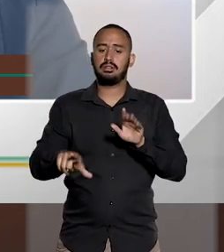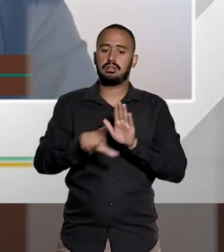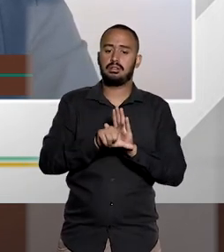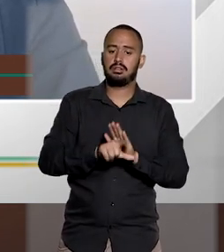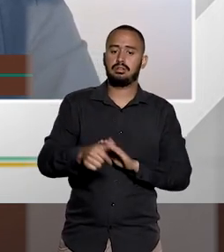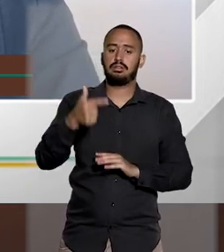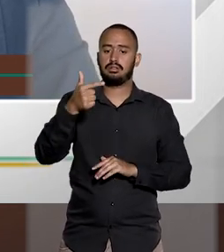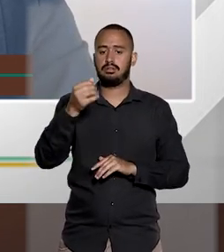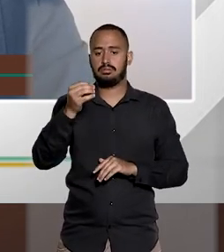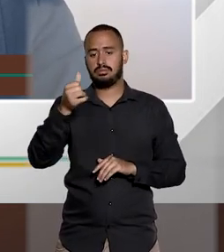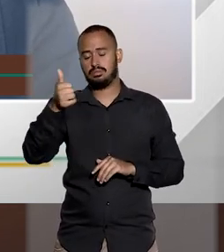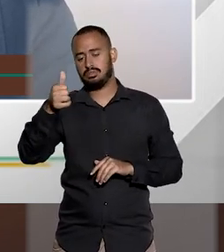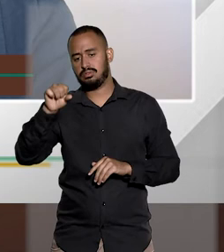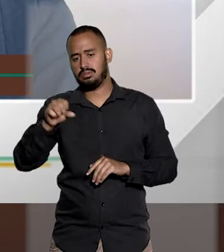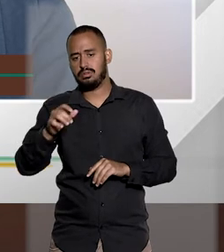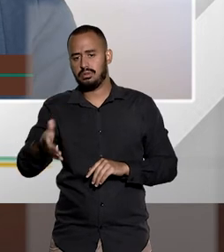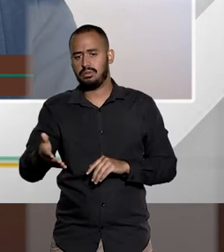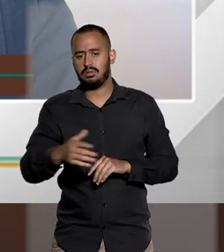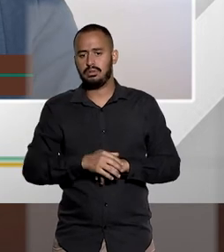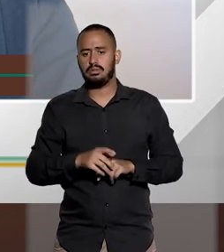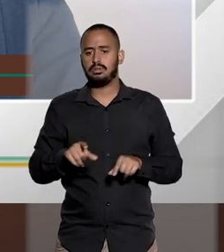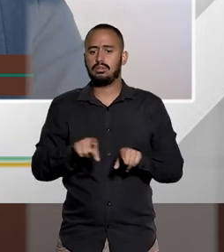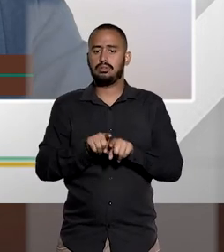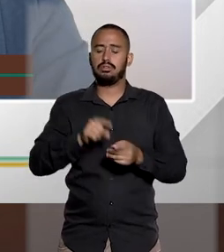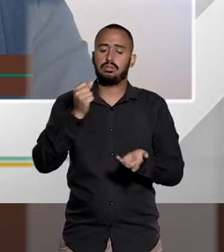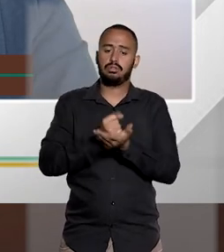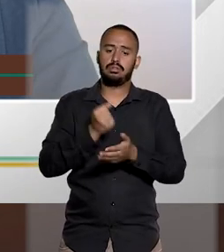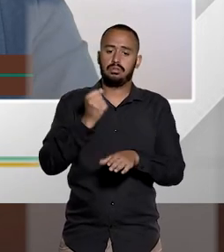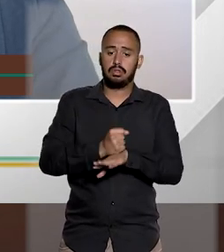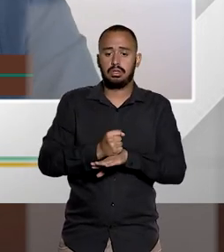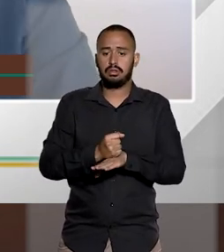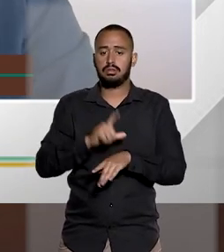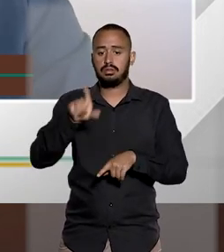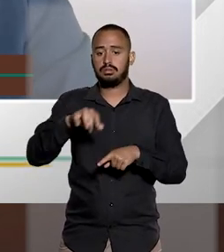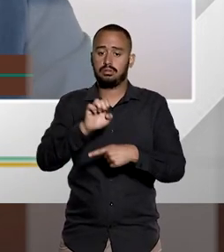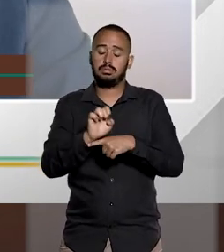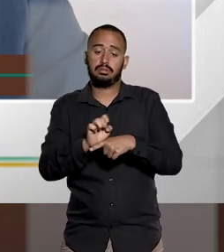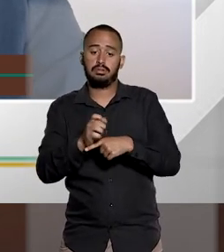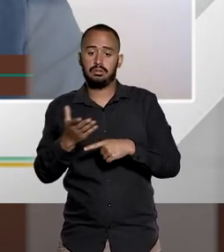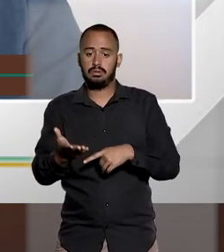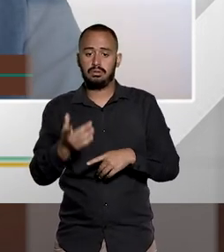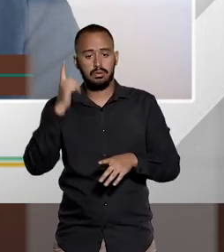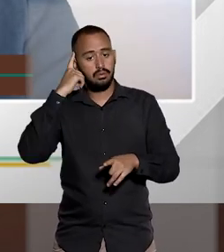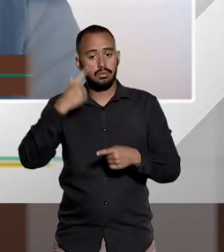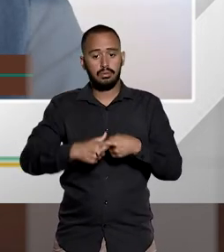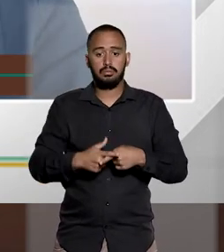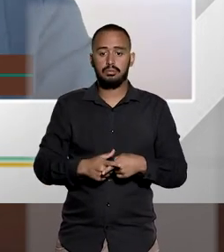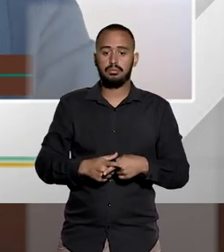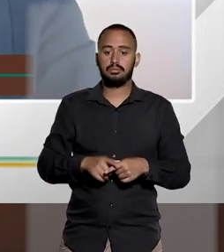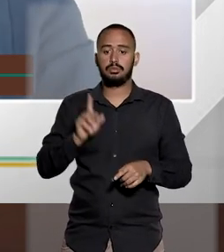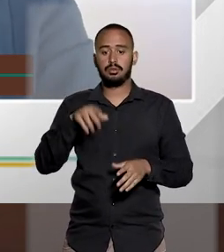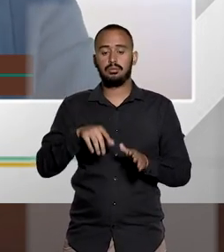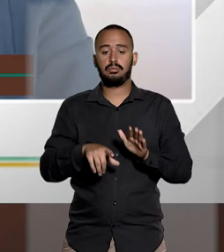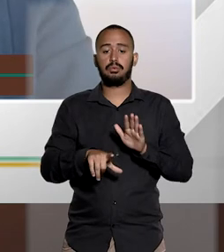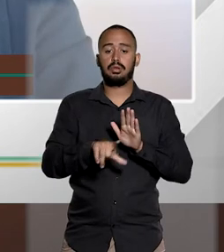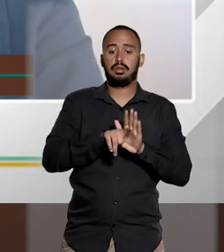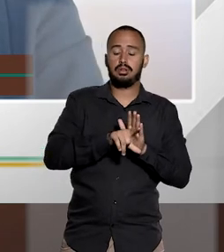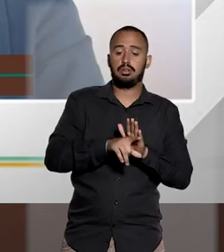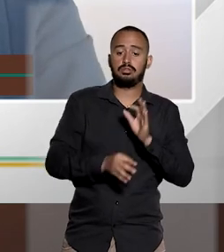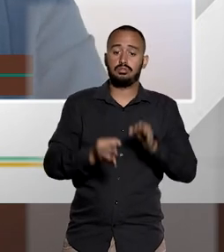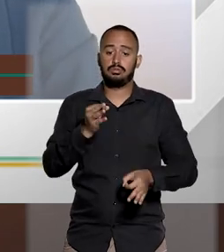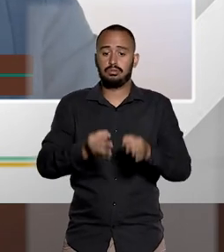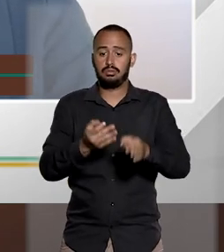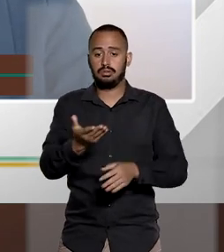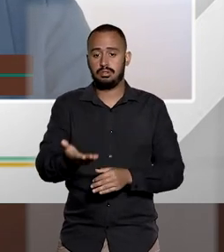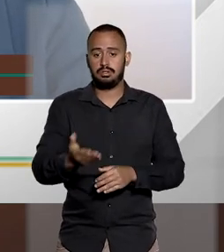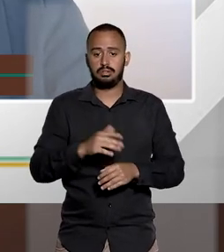que houvesse um regime próprio de licitação e contratos por parte da lei das estatais, né? Por conta do regime jurídico das estatais,